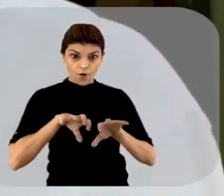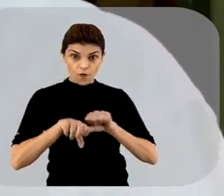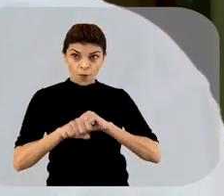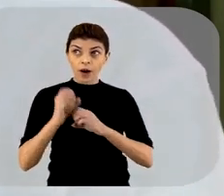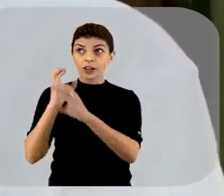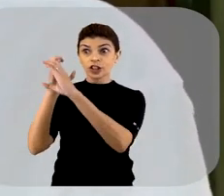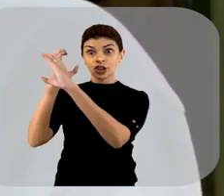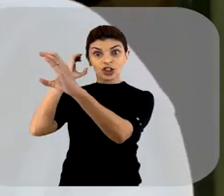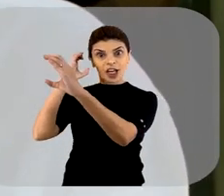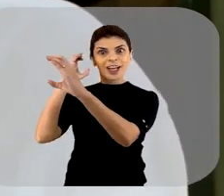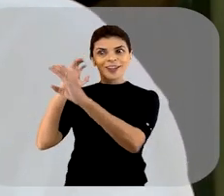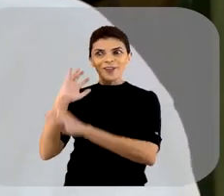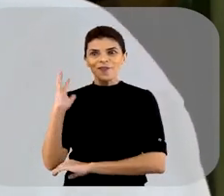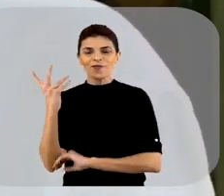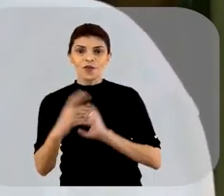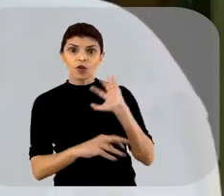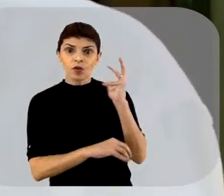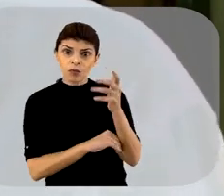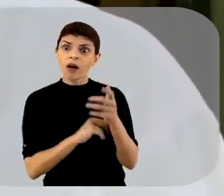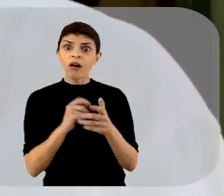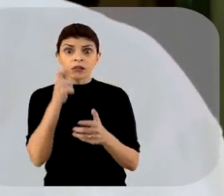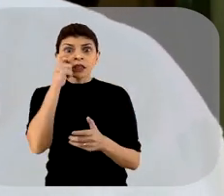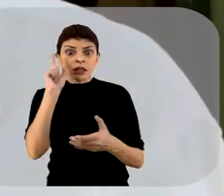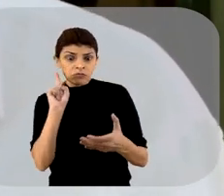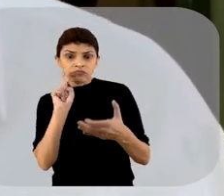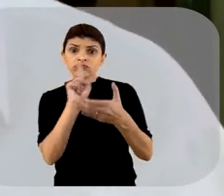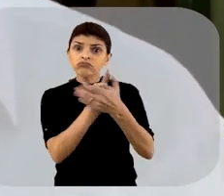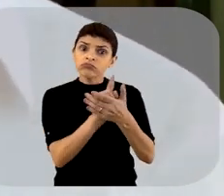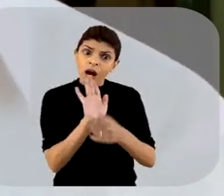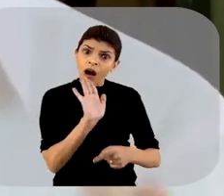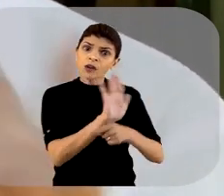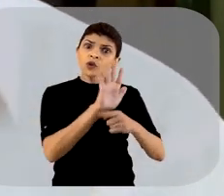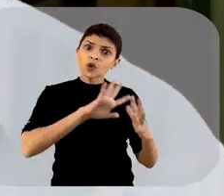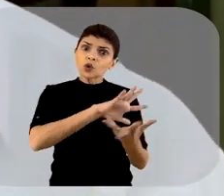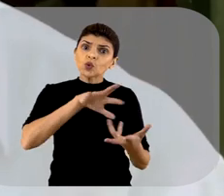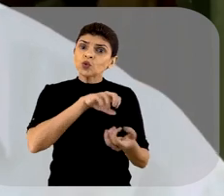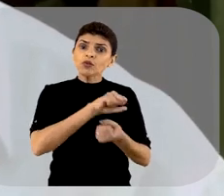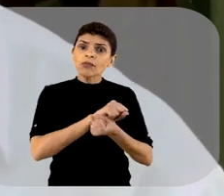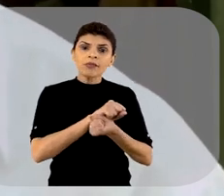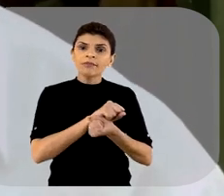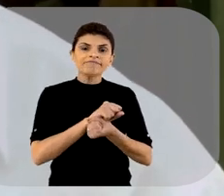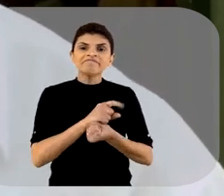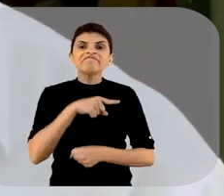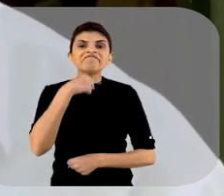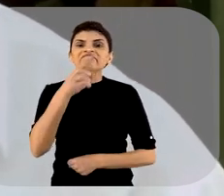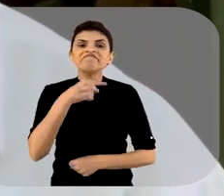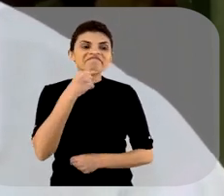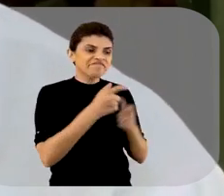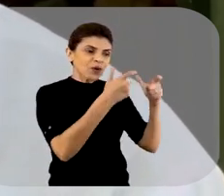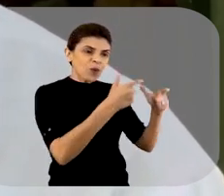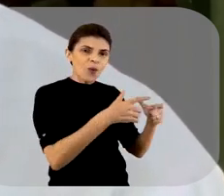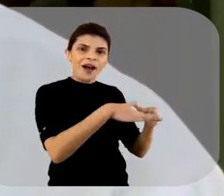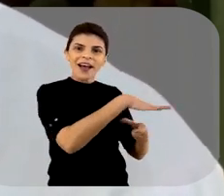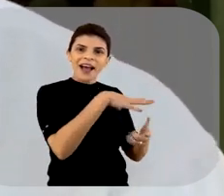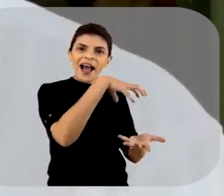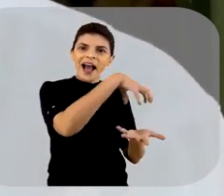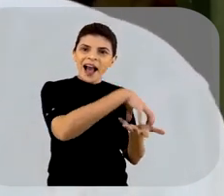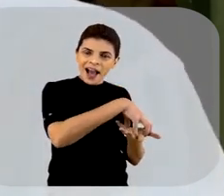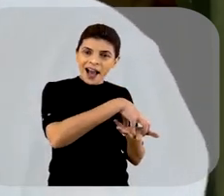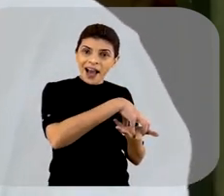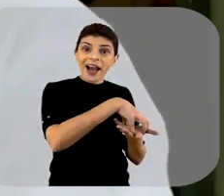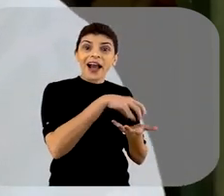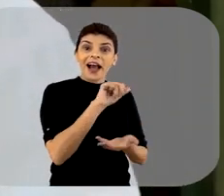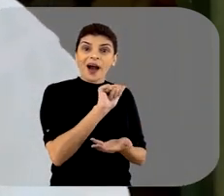florestal, que seria extremamente interessante para questões de sustentabilidade, mas ela não encontra na aldeia espaço para isso e